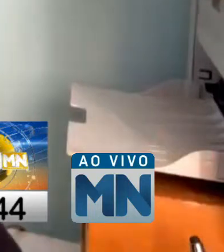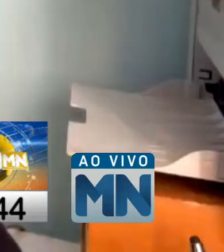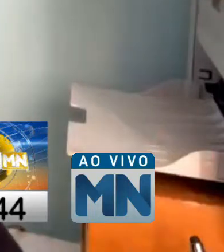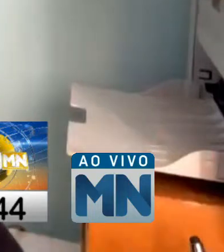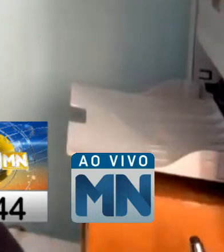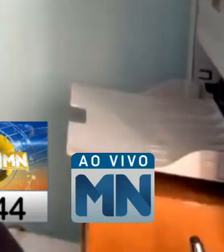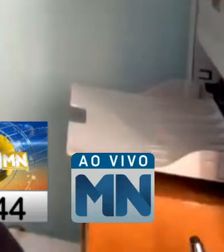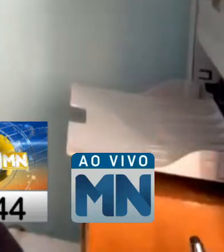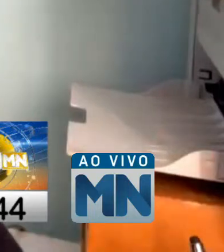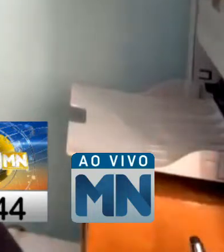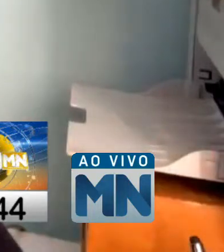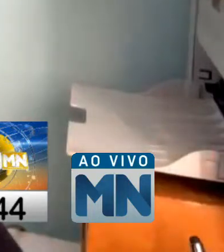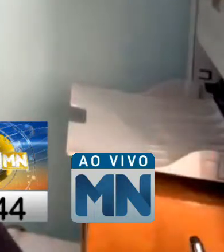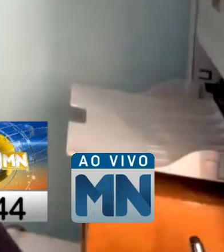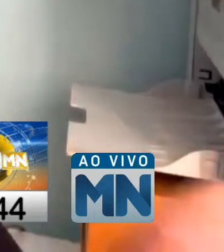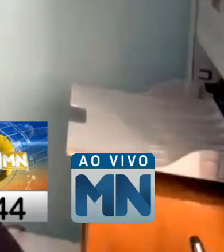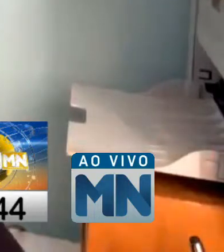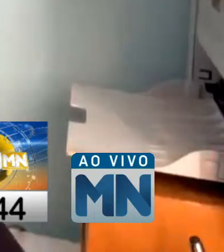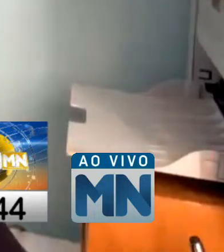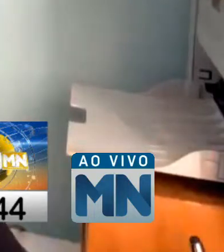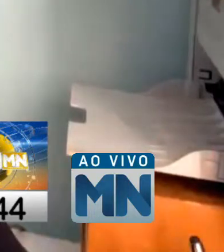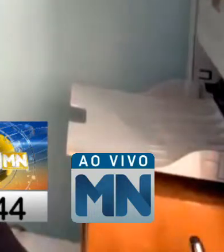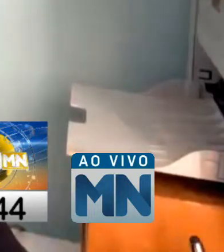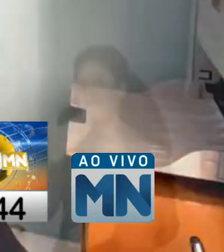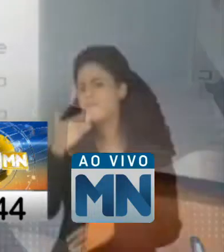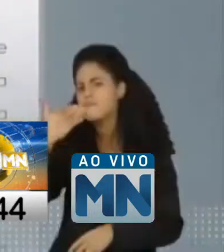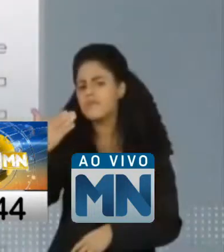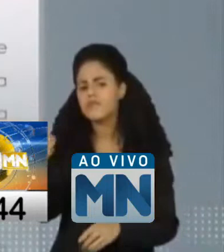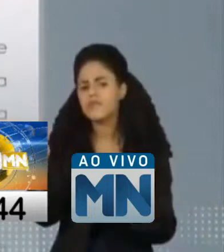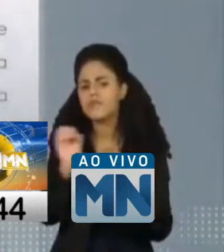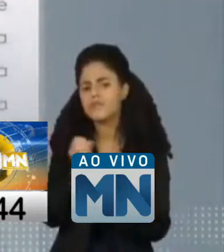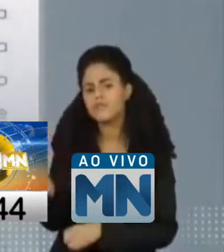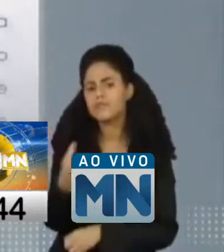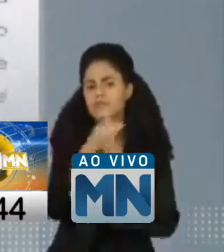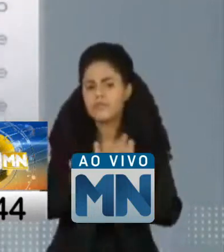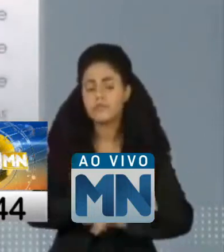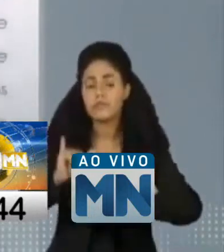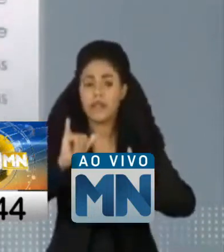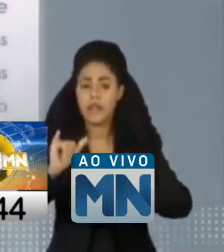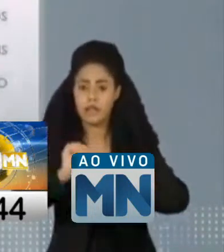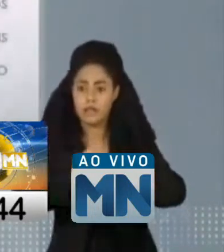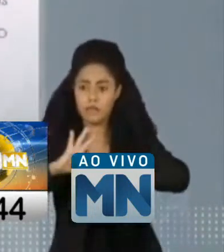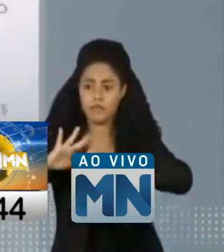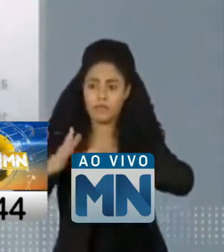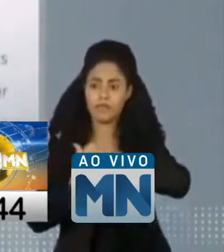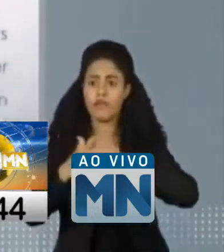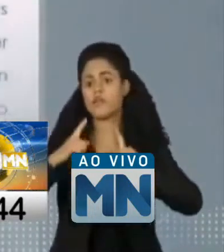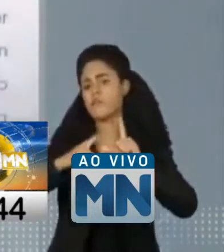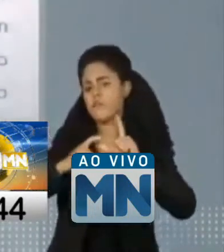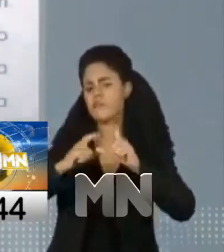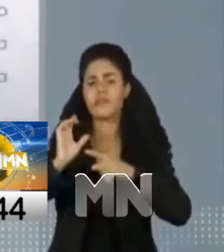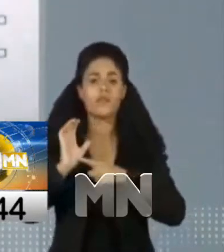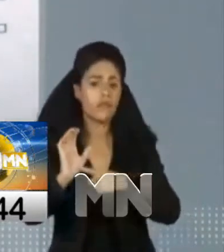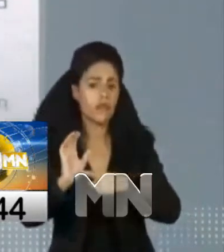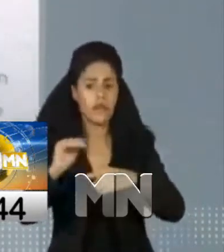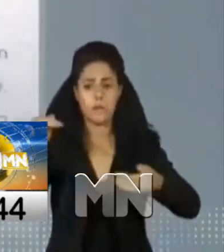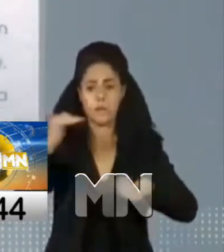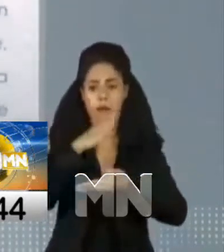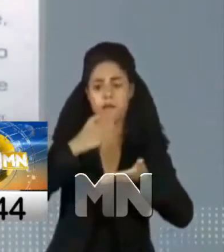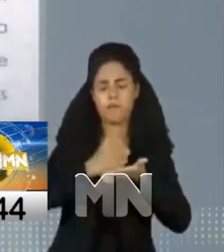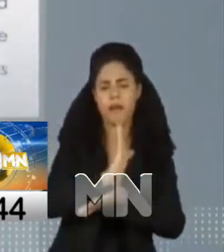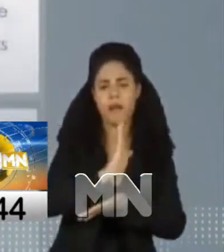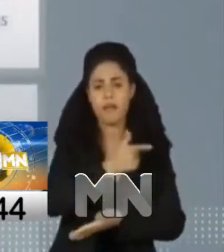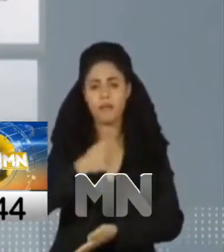São chamadas vacinas de segunda geração, mais modernas, e que o mundo todo já está utilizando.